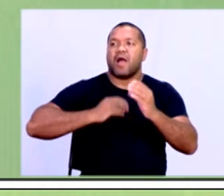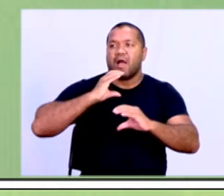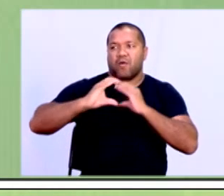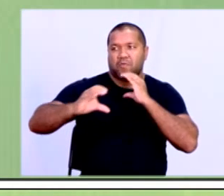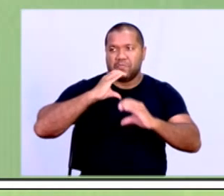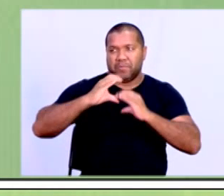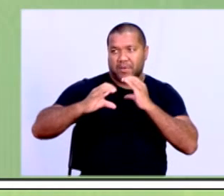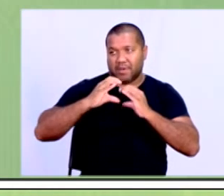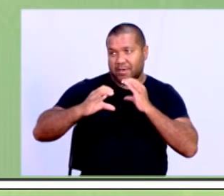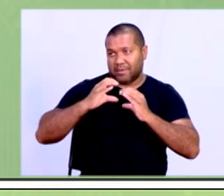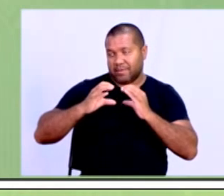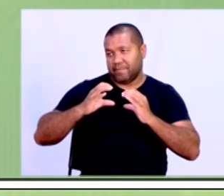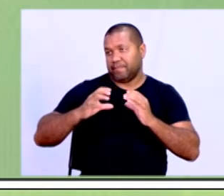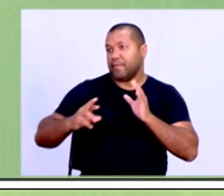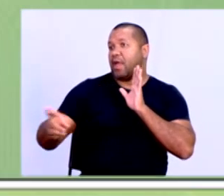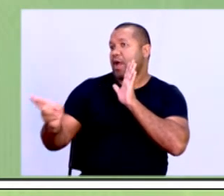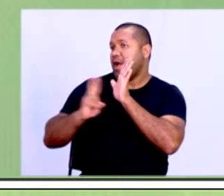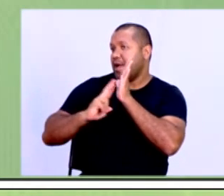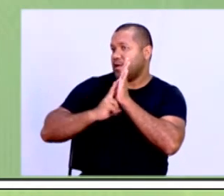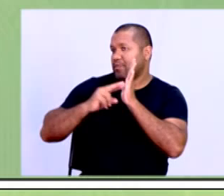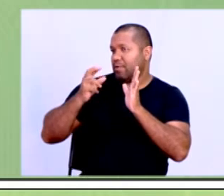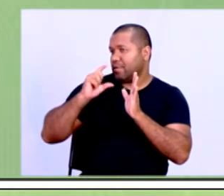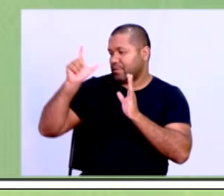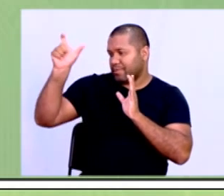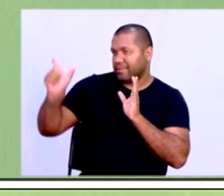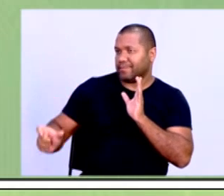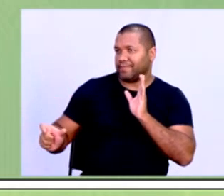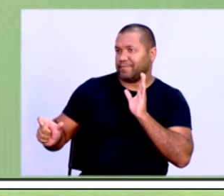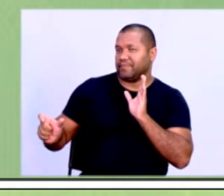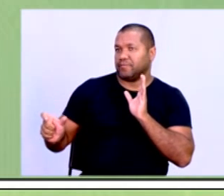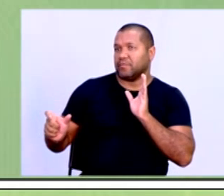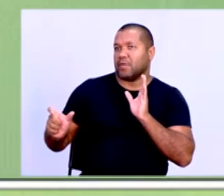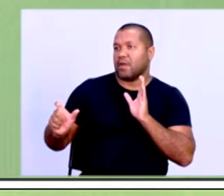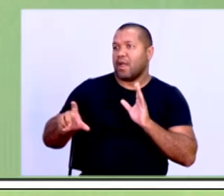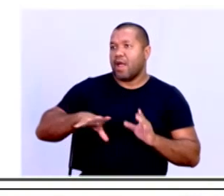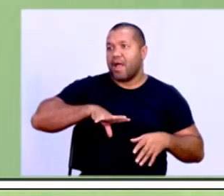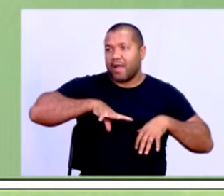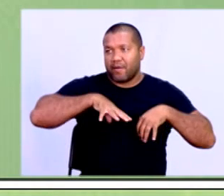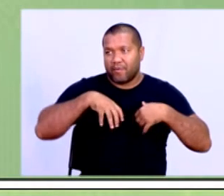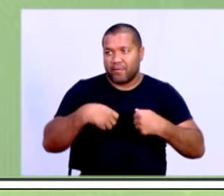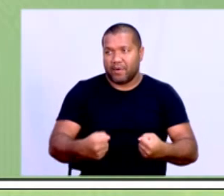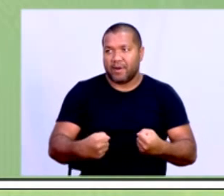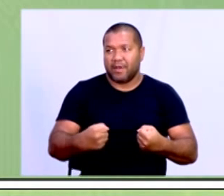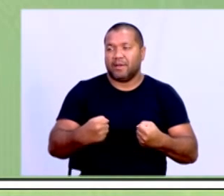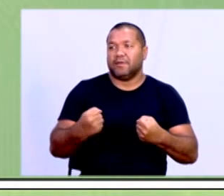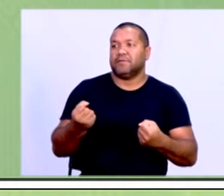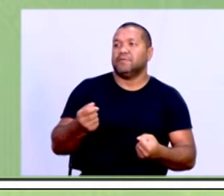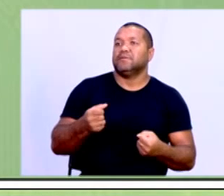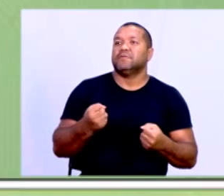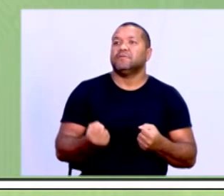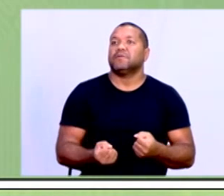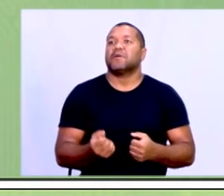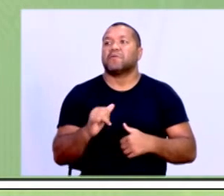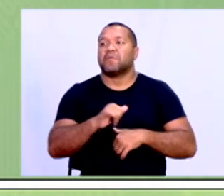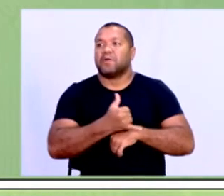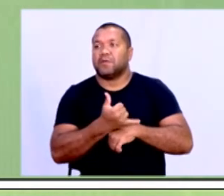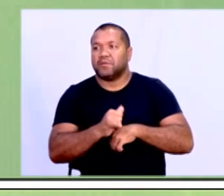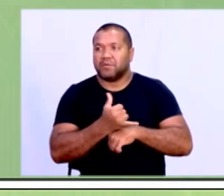feedback com o cliente, a coragem de cada utilizador da